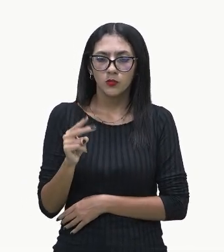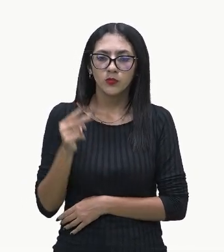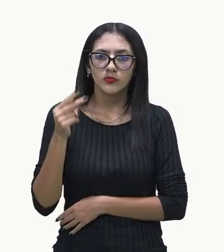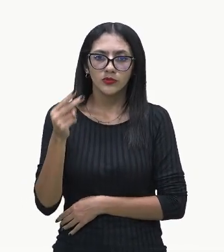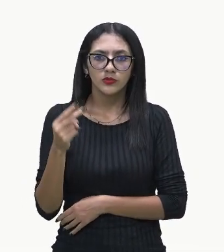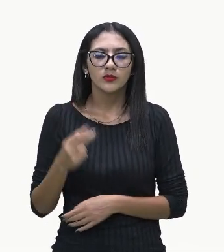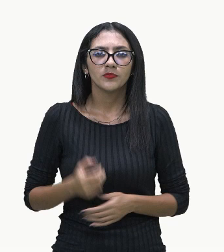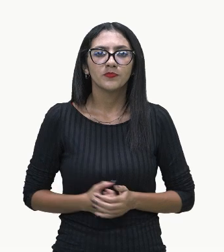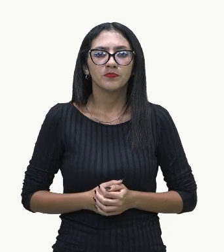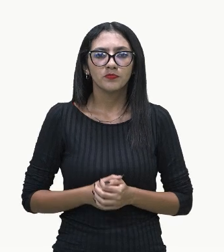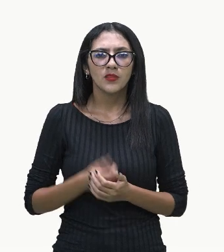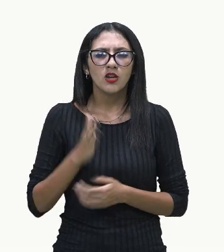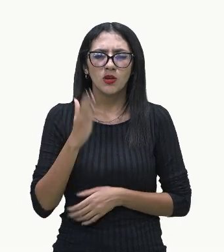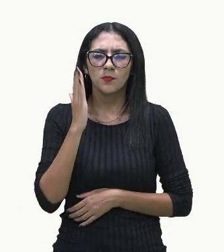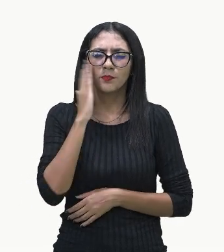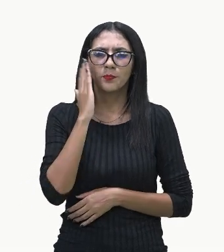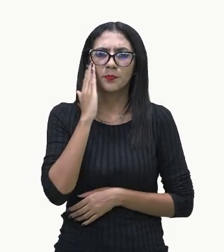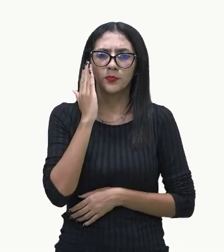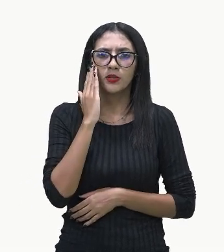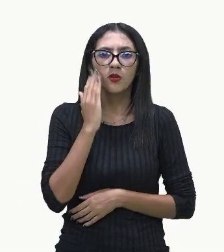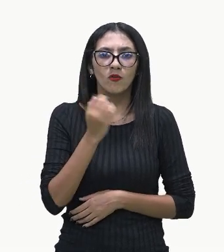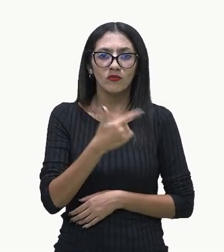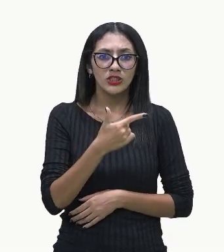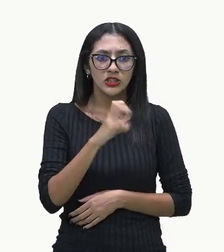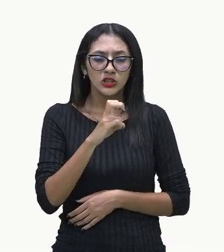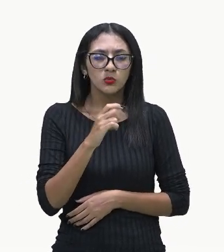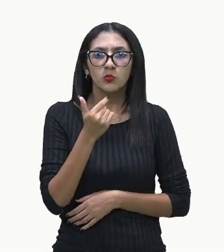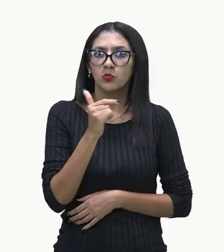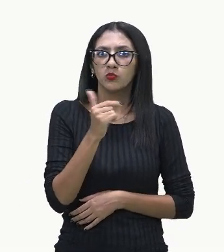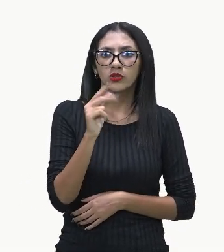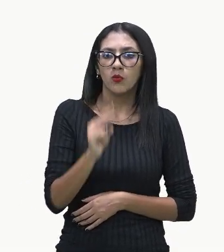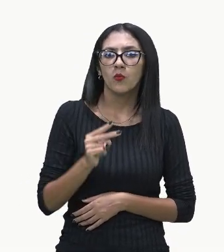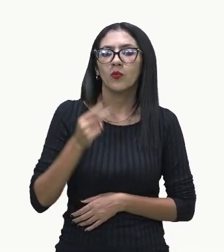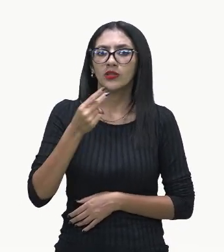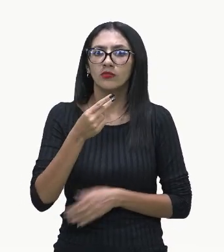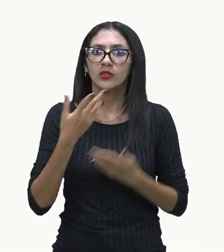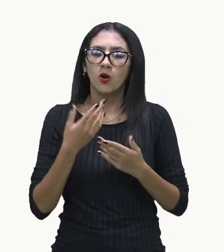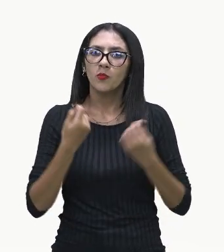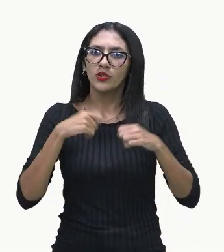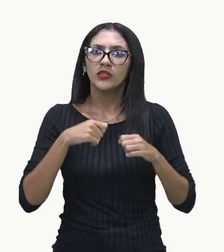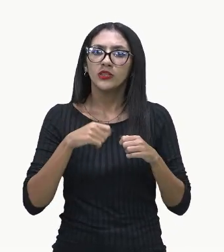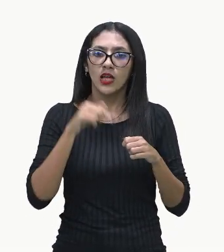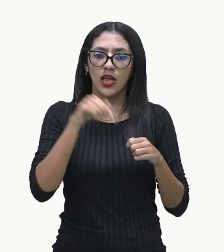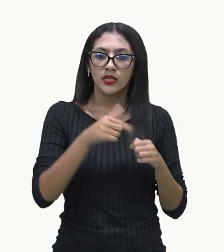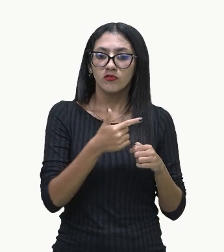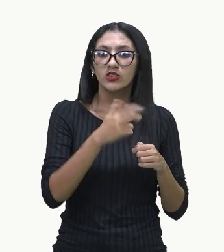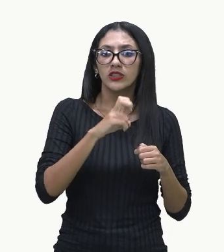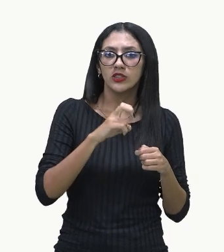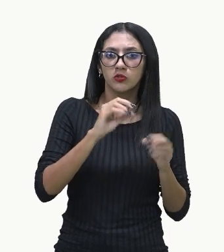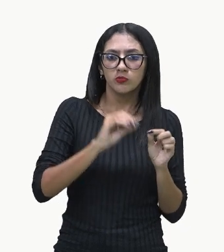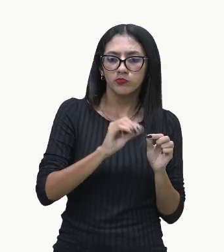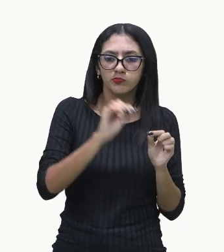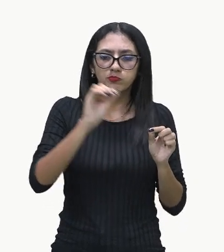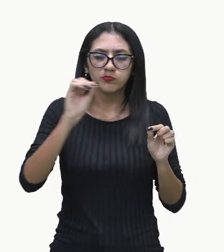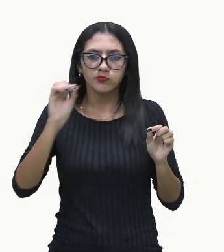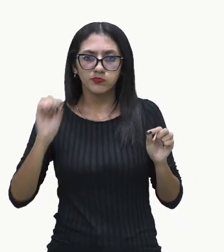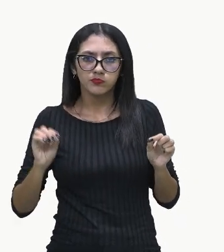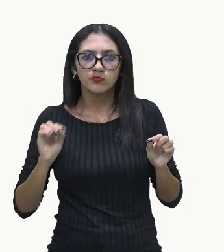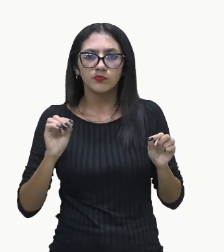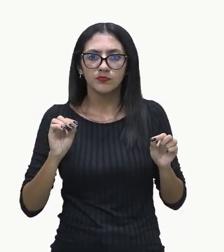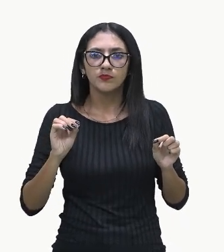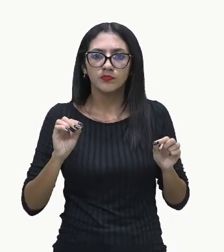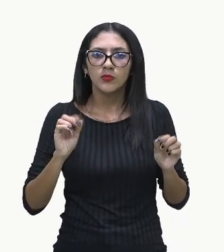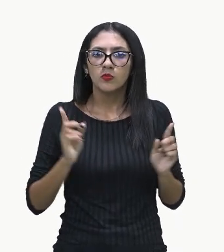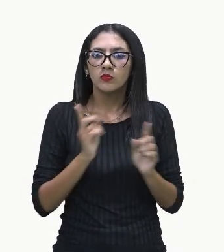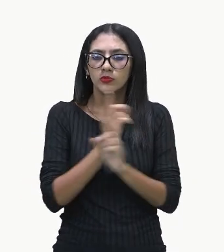percebeu aí, não é que o 25 ele não tem x ao quadrado. Então, ele vai mudar de lado, ele vai passar lá para o membro do